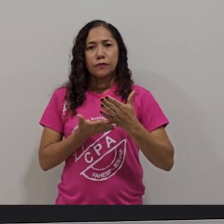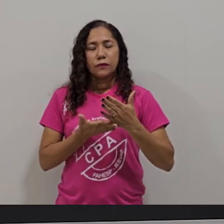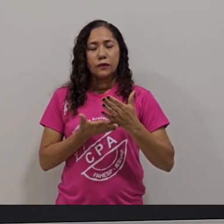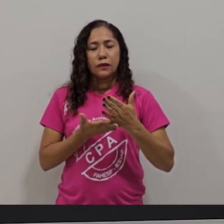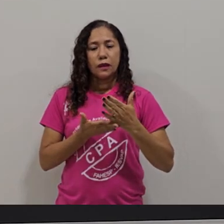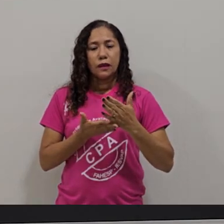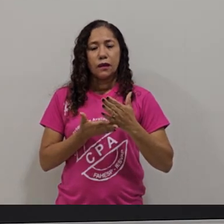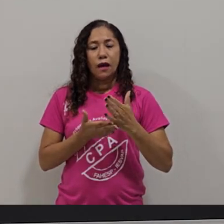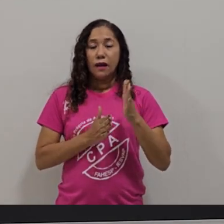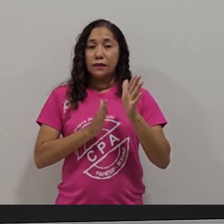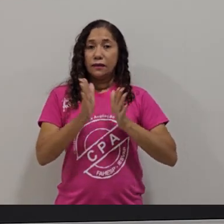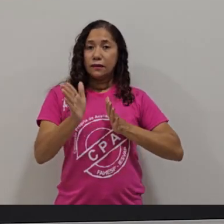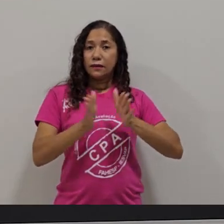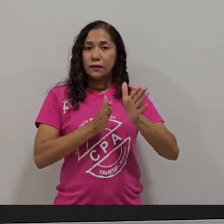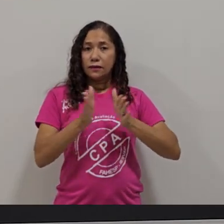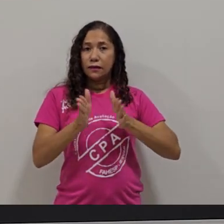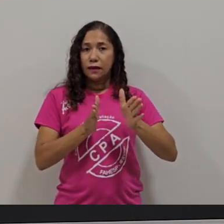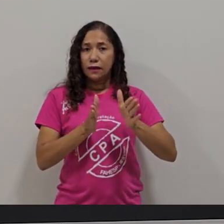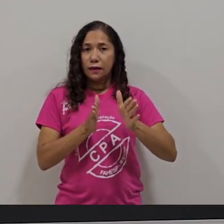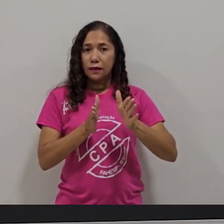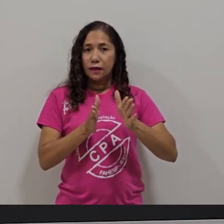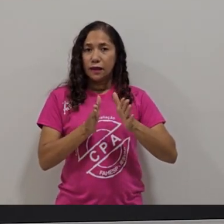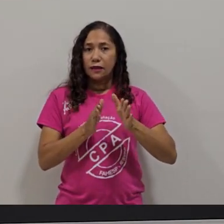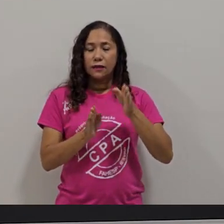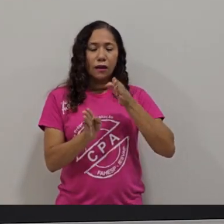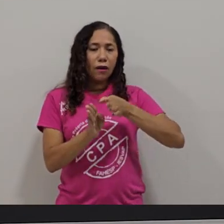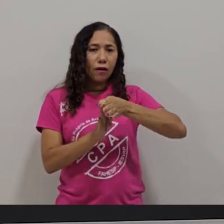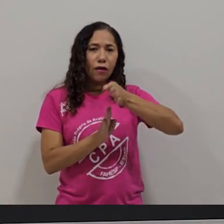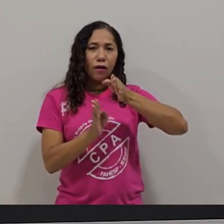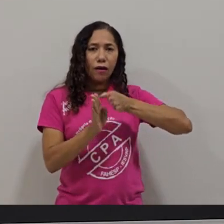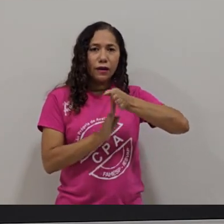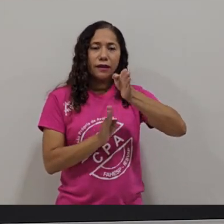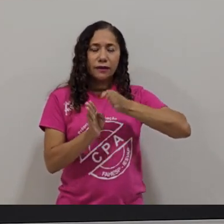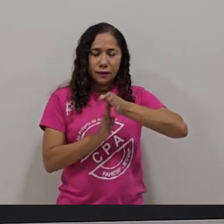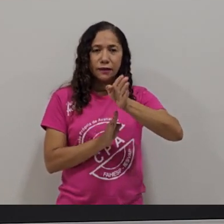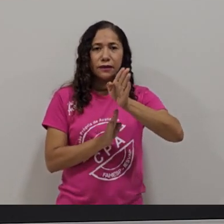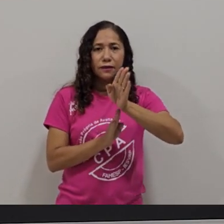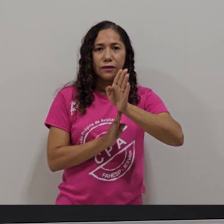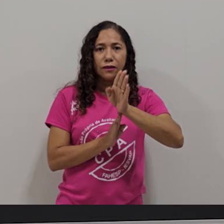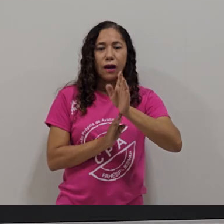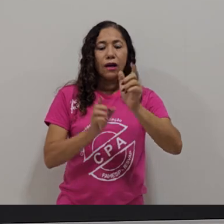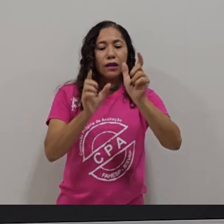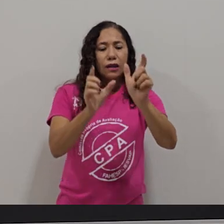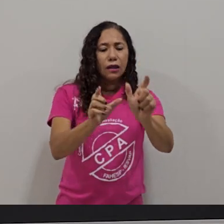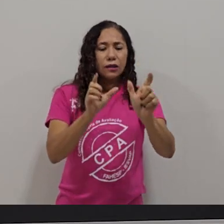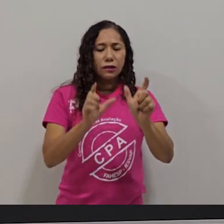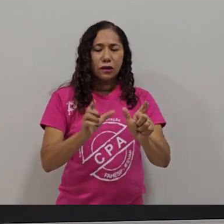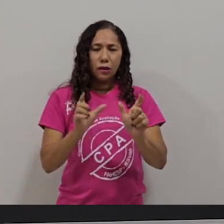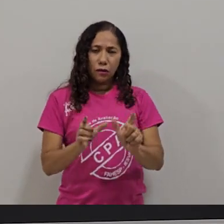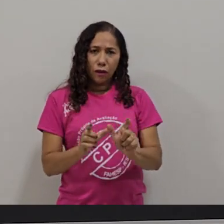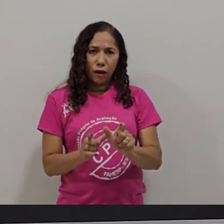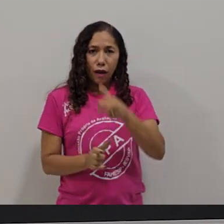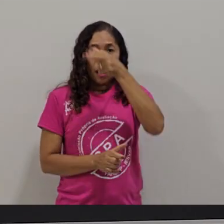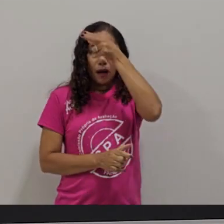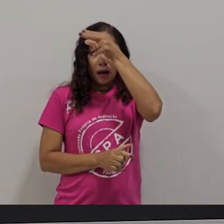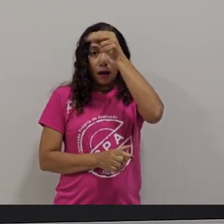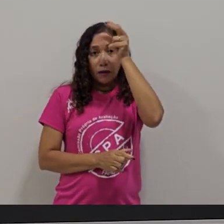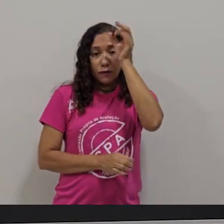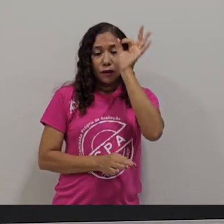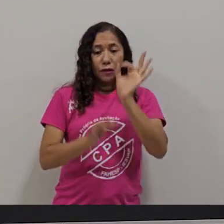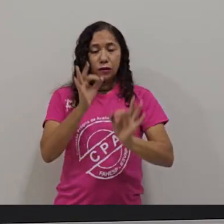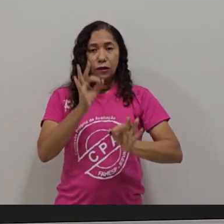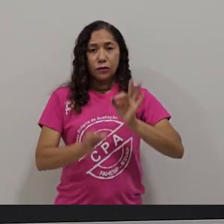contempla mais esse acesso mesmo, essa orientação, essa acessibilidade nesses órgãos mais ligados